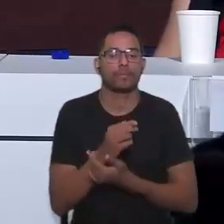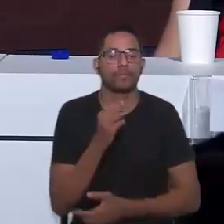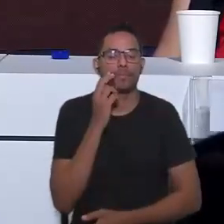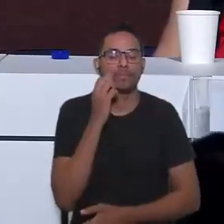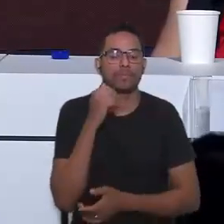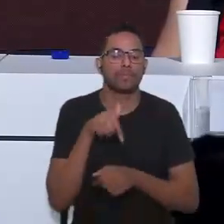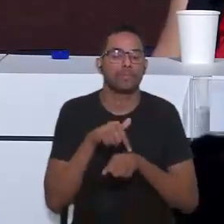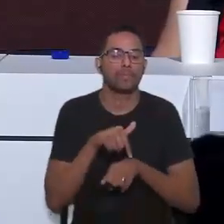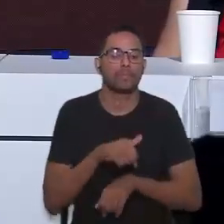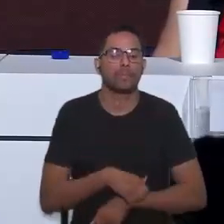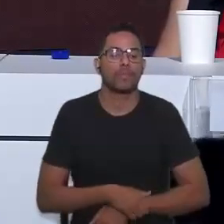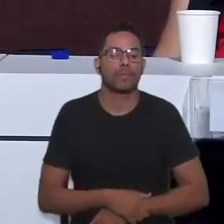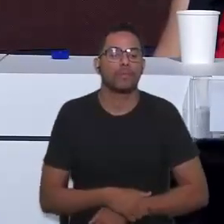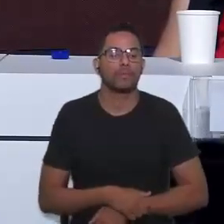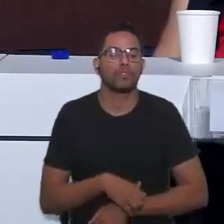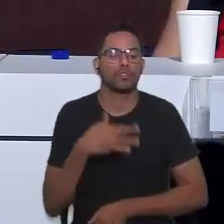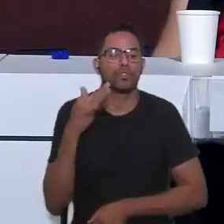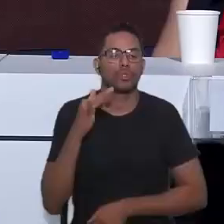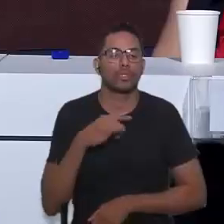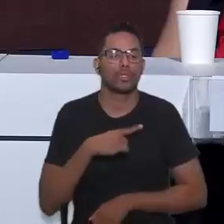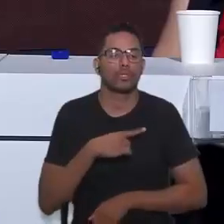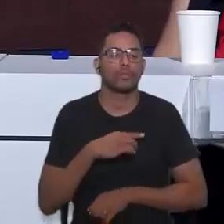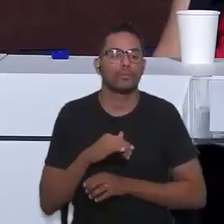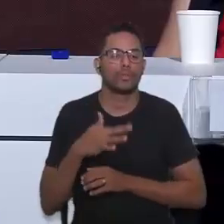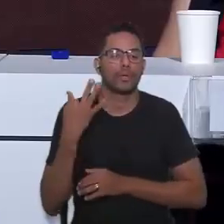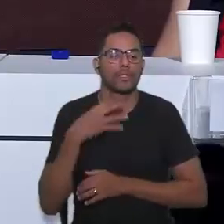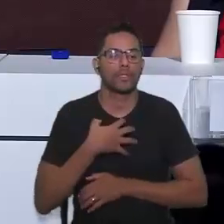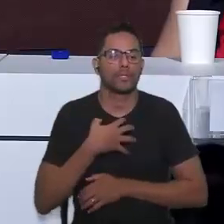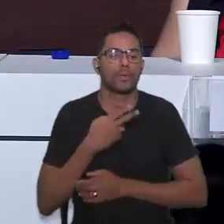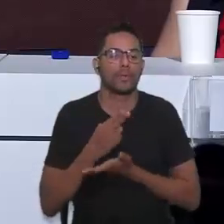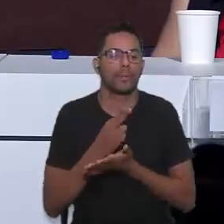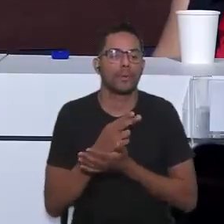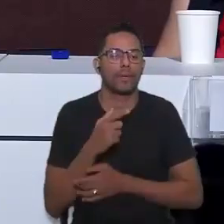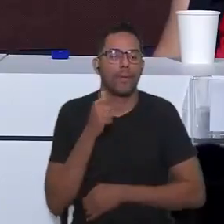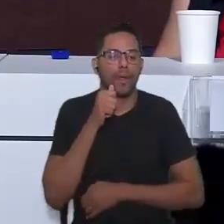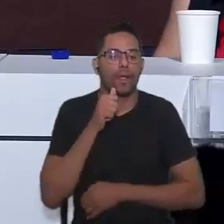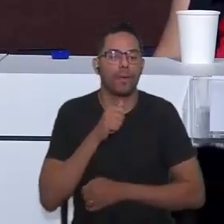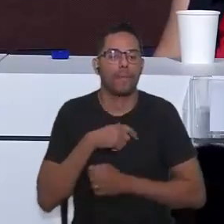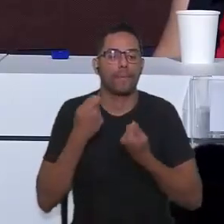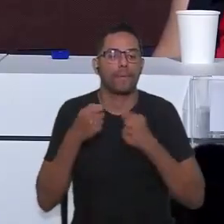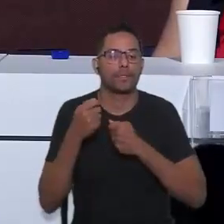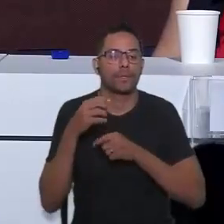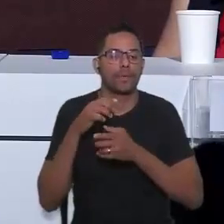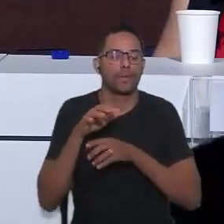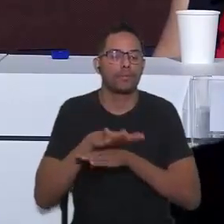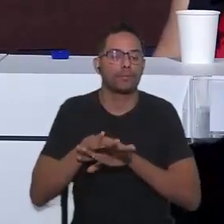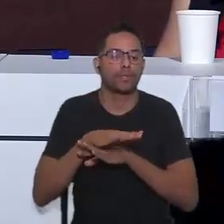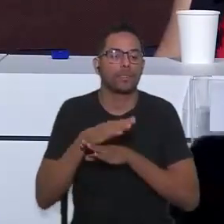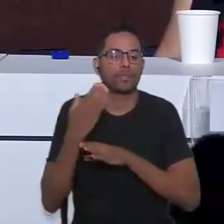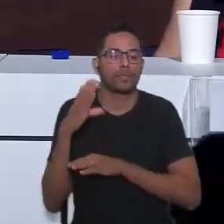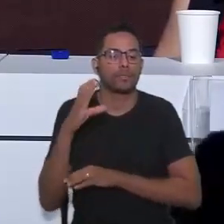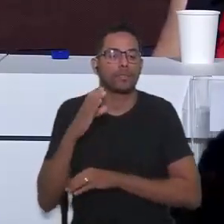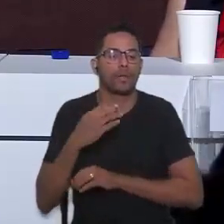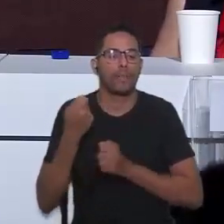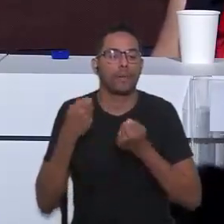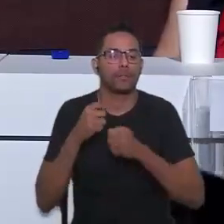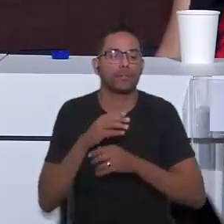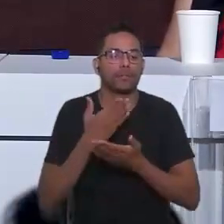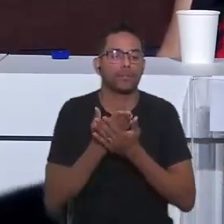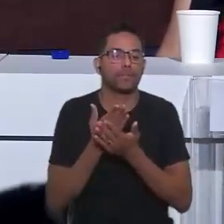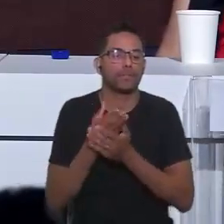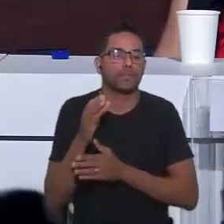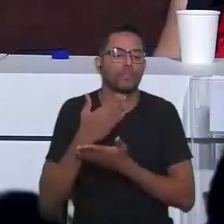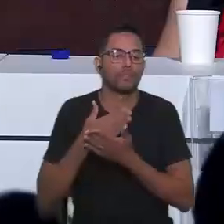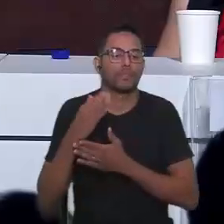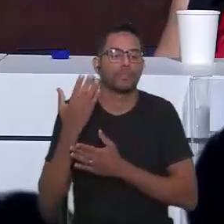num tempo em que a dor tem este tamanho, não é? E foi preciso que as mulheres ocupassem essa ciência, começassem a estudar